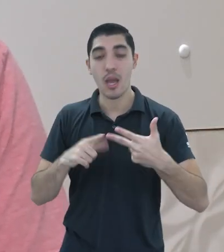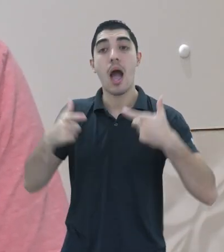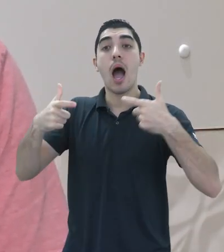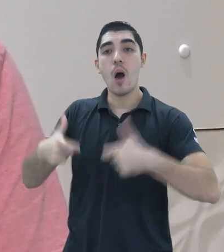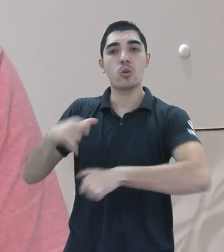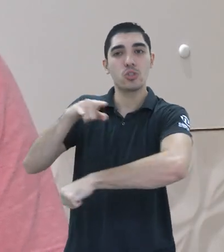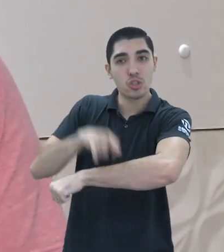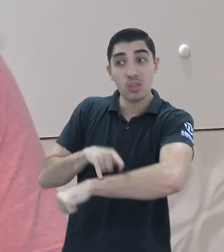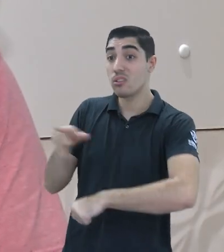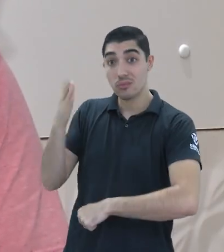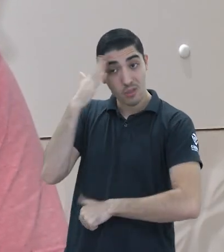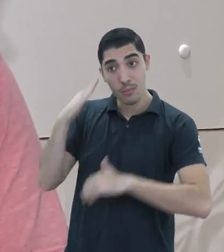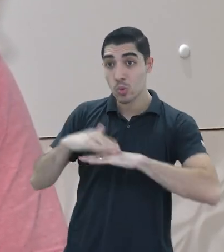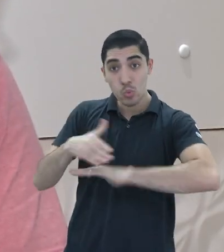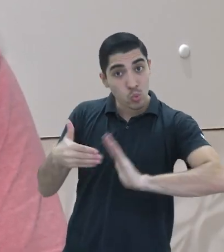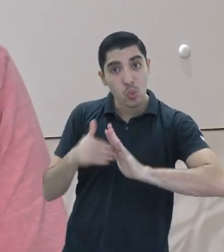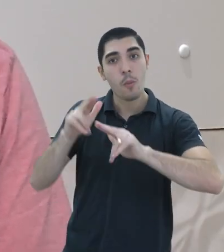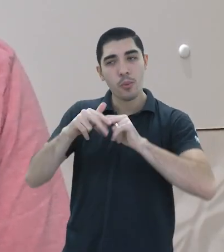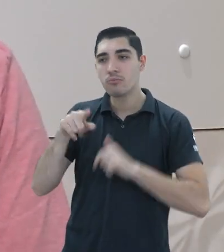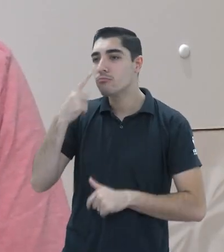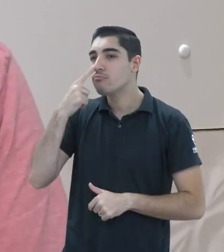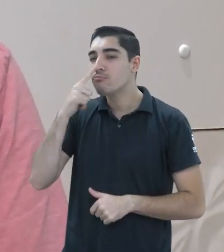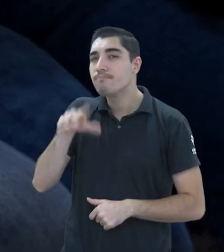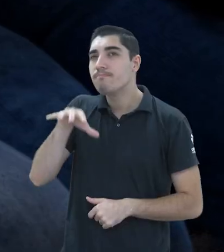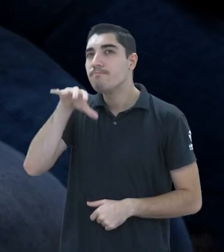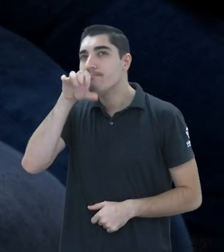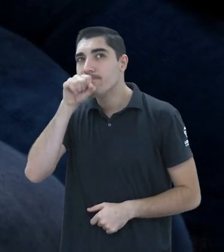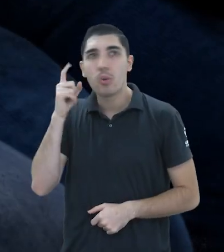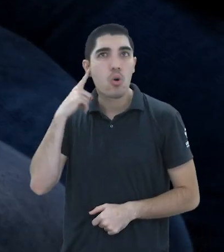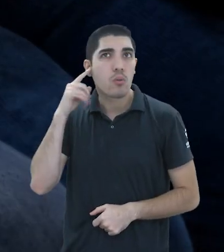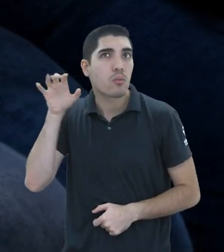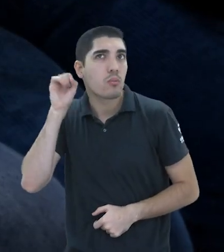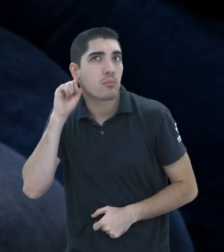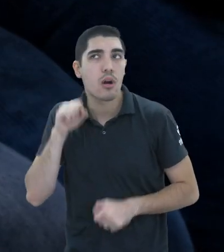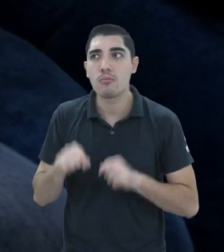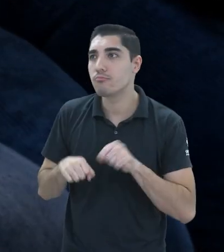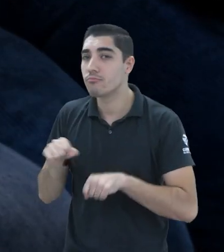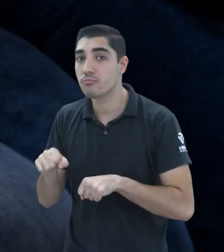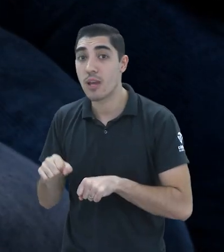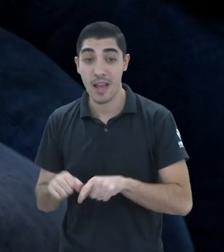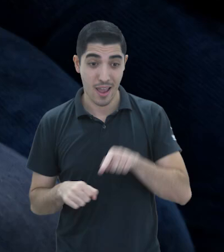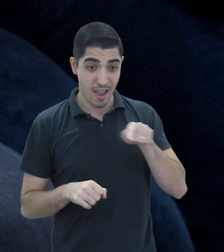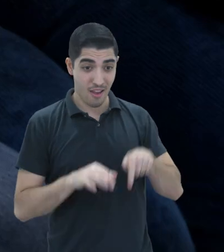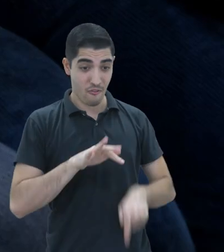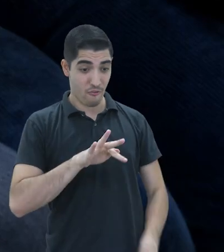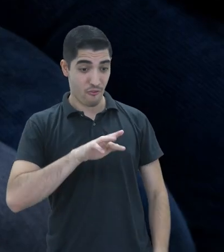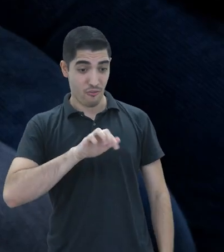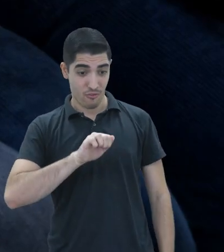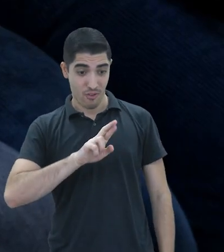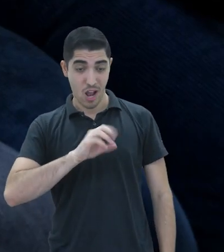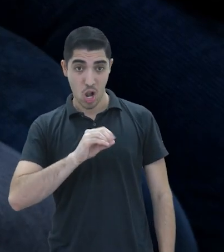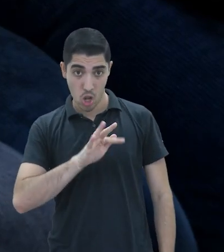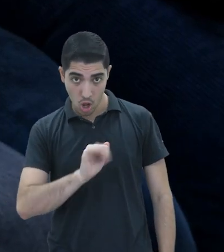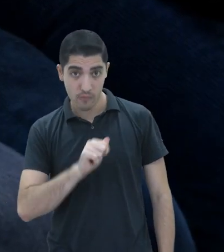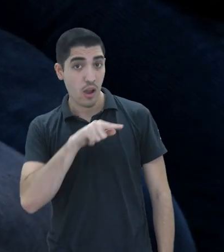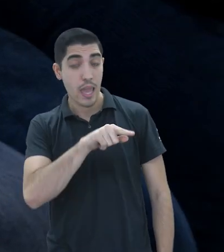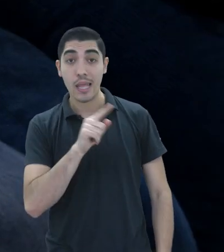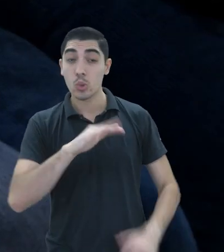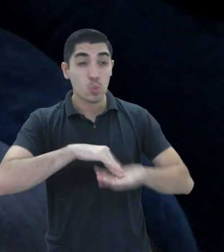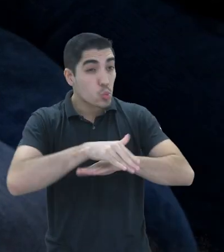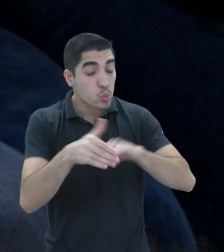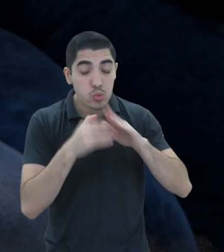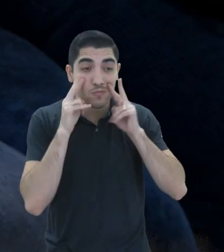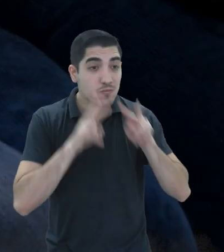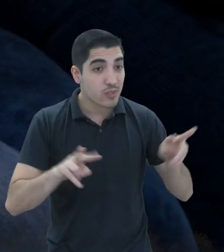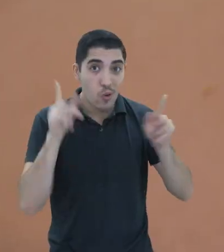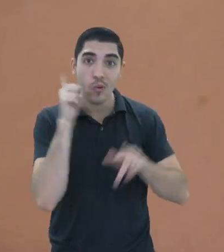Legal. o banheiro. Então, pelo ouvido e pelo nariz, elas se acham e ela brinca com a Farofa enxerga tudo. A gente